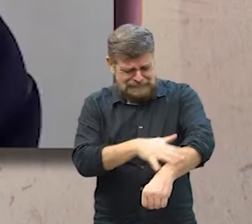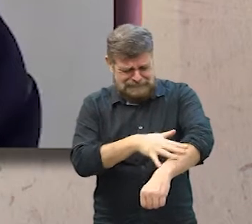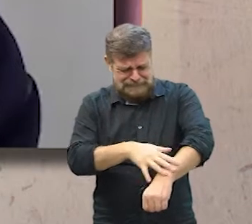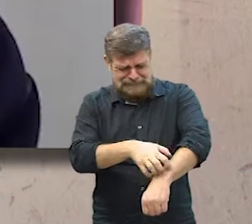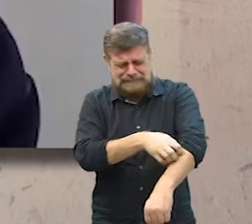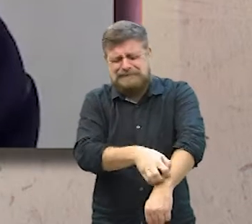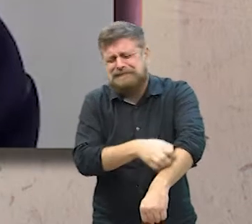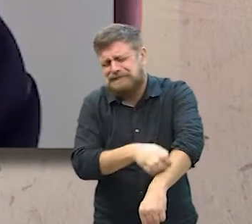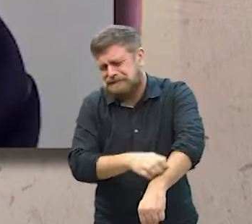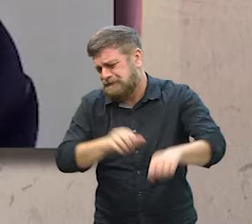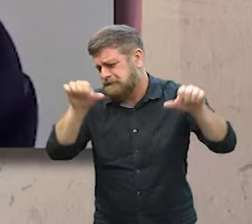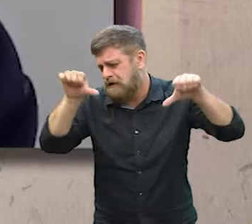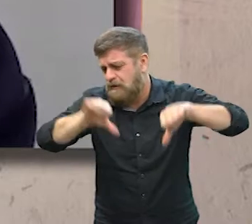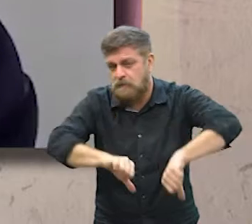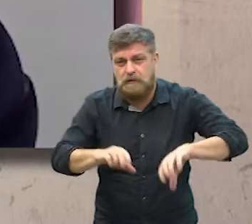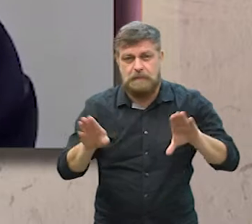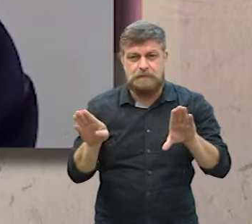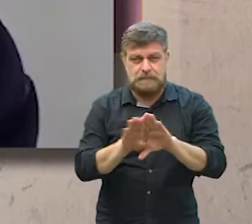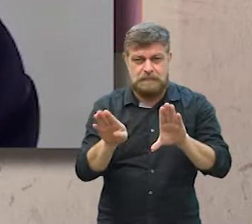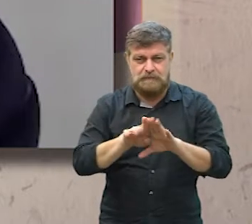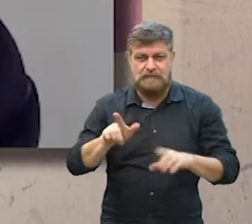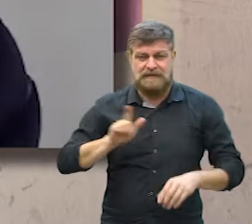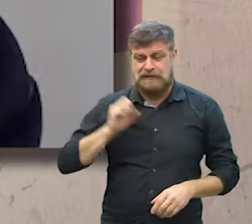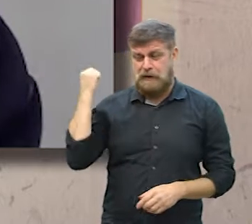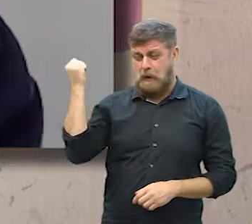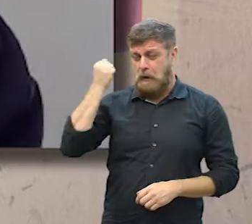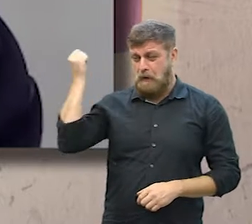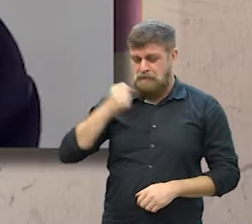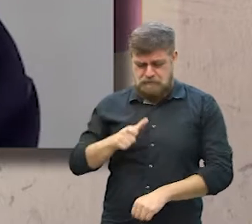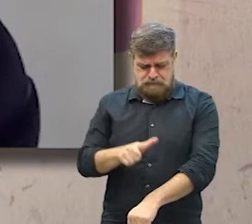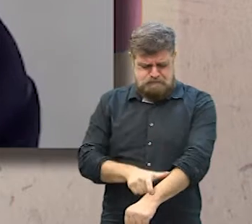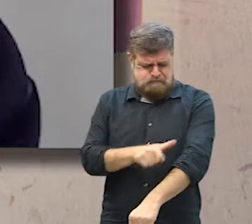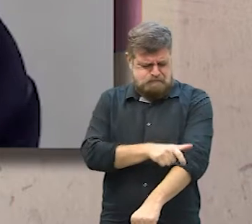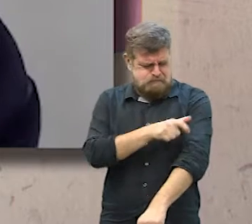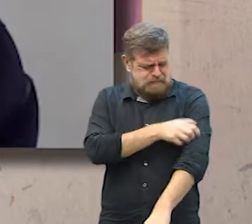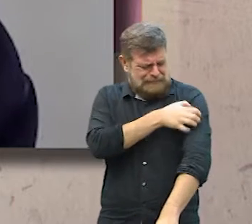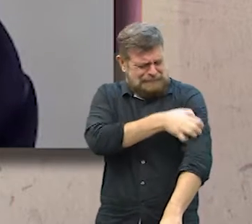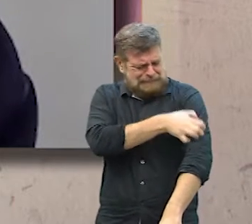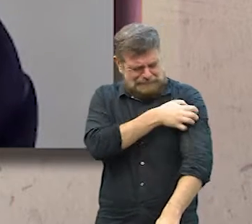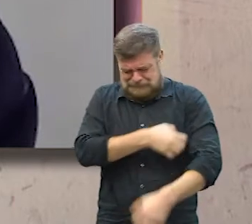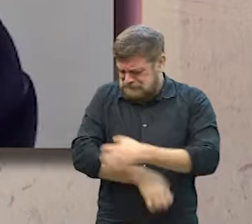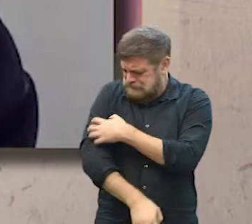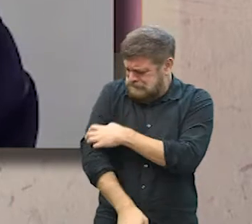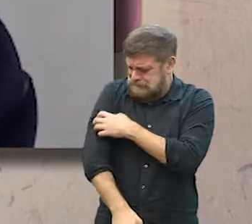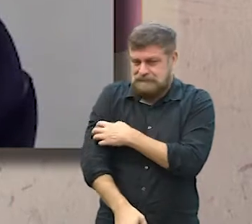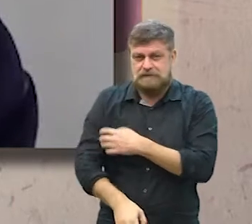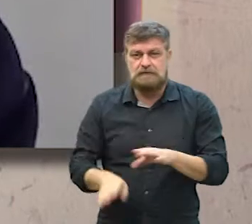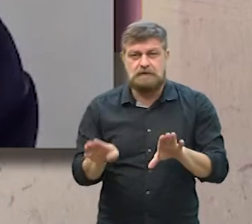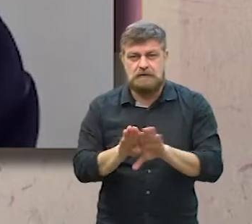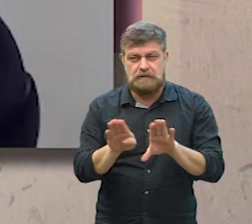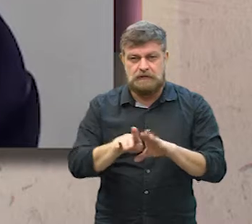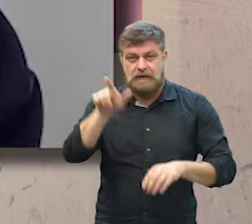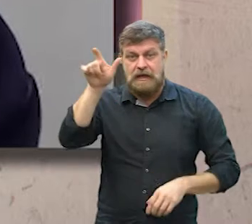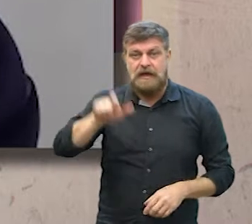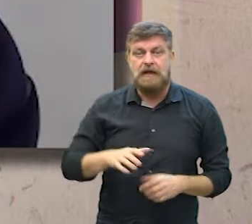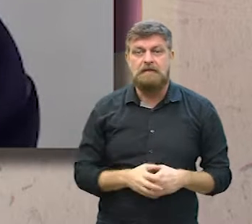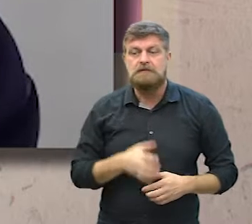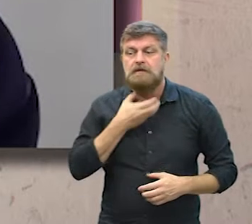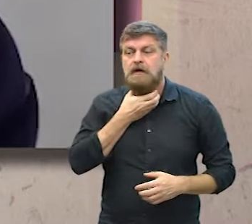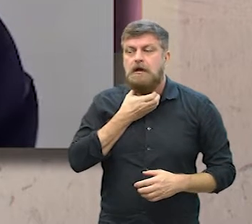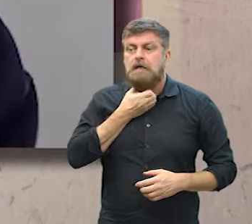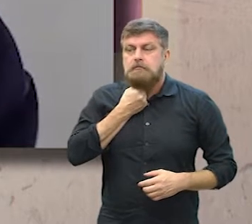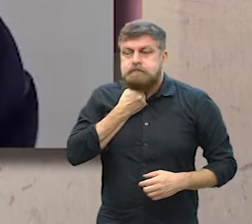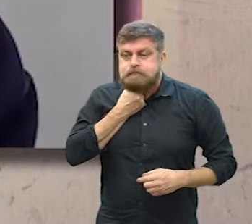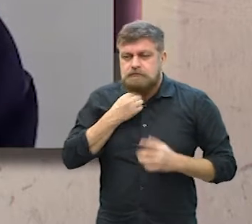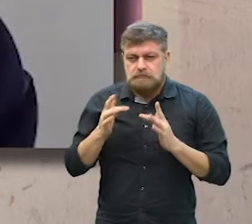dermatite atópica, ou pode até referir quadros mais graves de urticária, até aquelas reações graves alérgicas chamadas